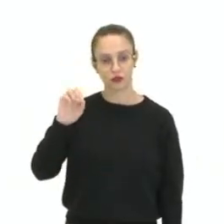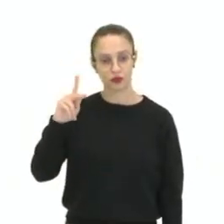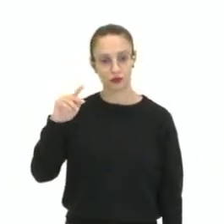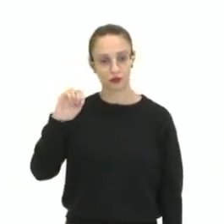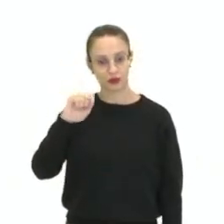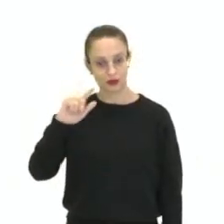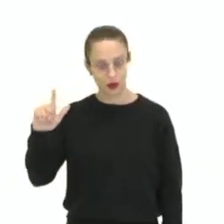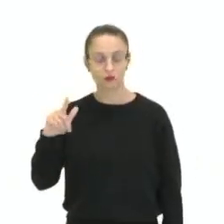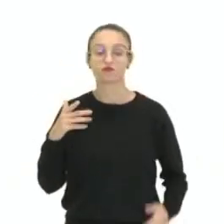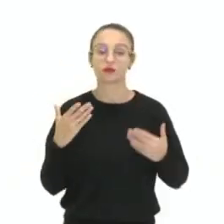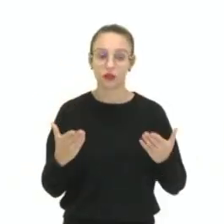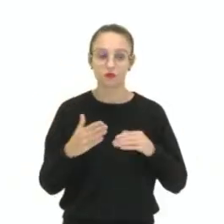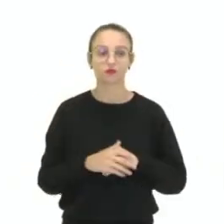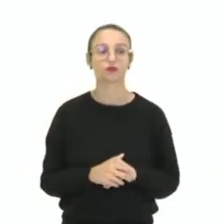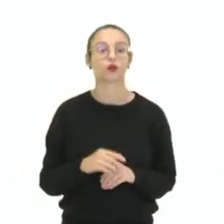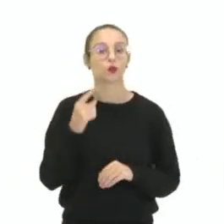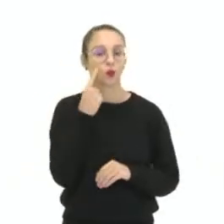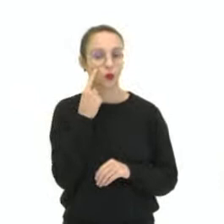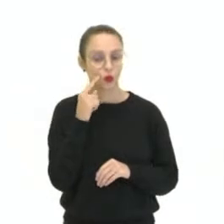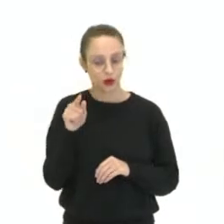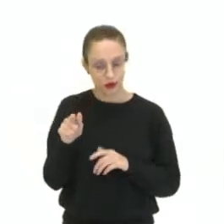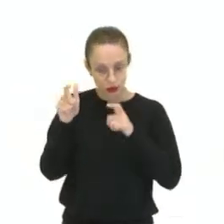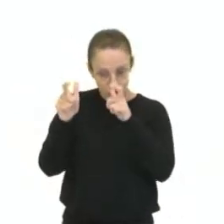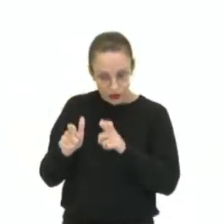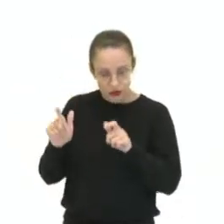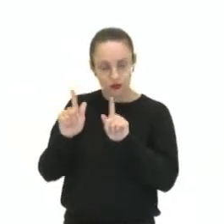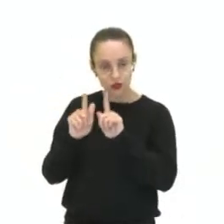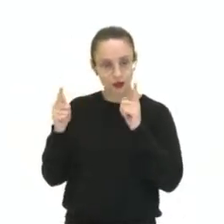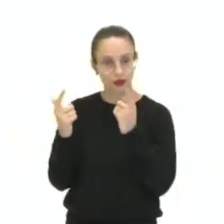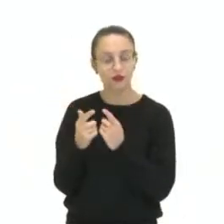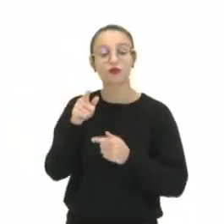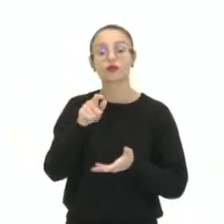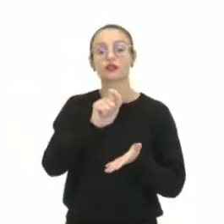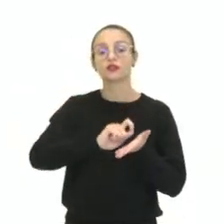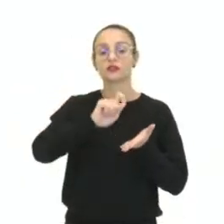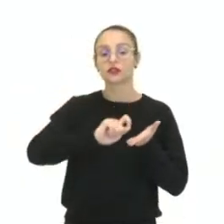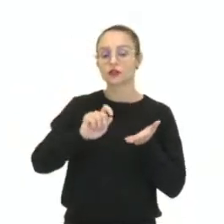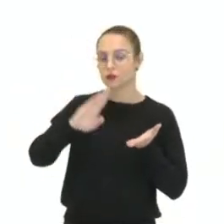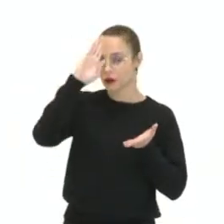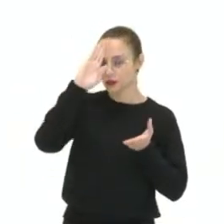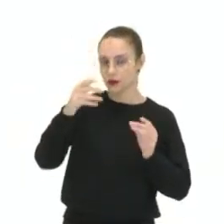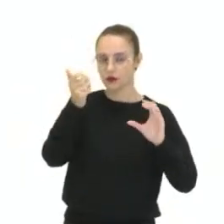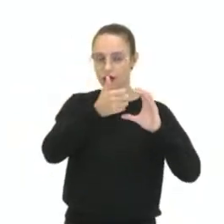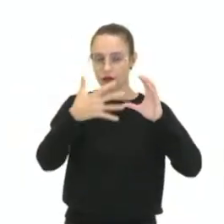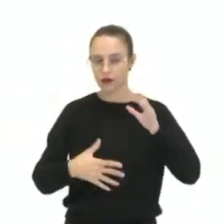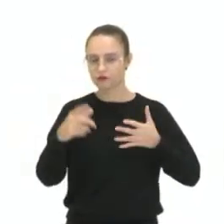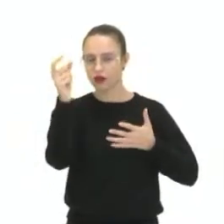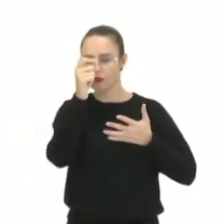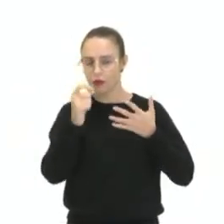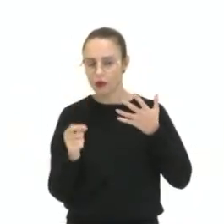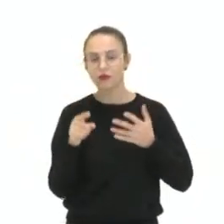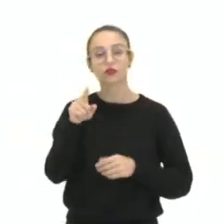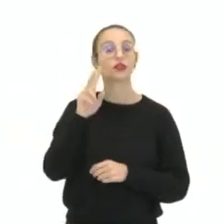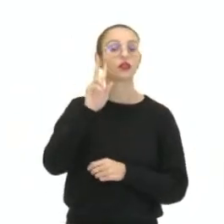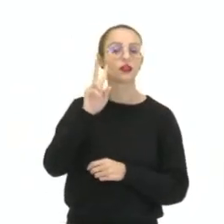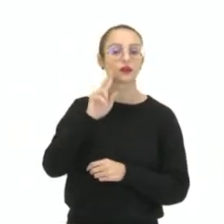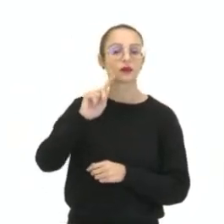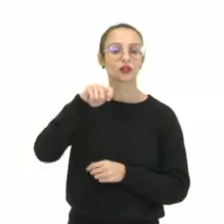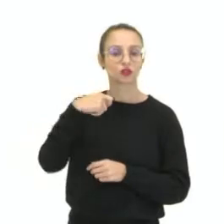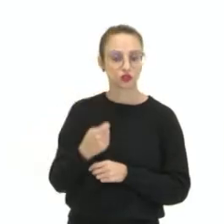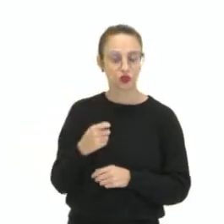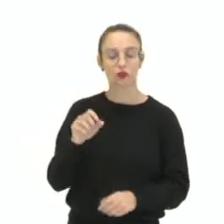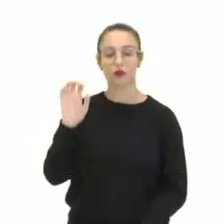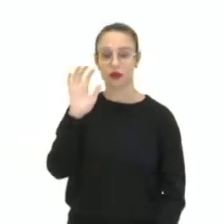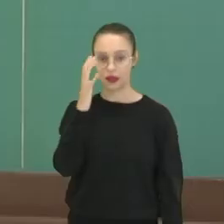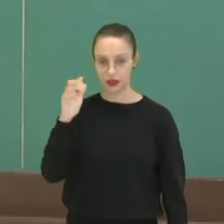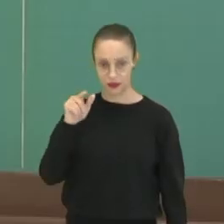podemos dizer ali? Considerando essa localização geográfica, escreva as principais características ou aquelas que você lembra do clima da